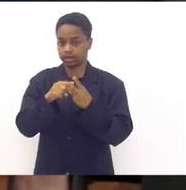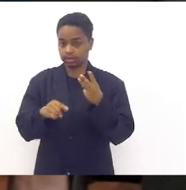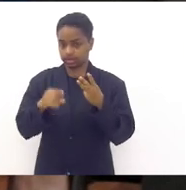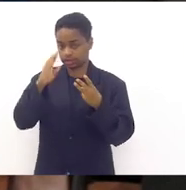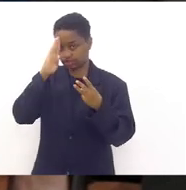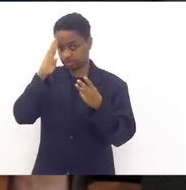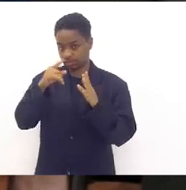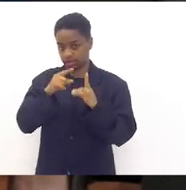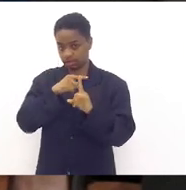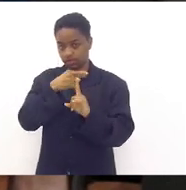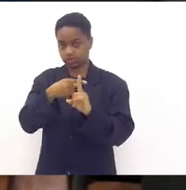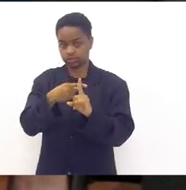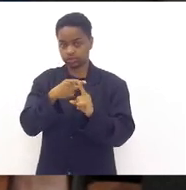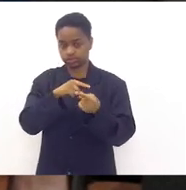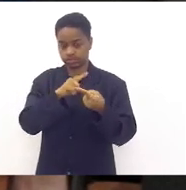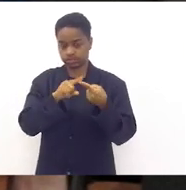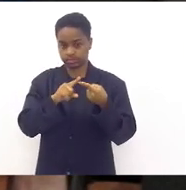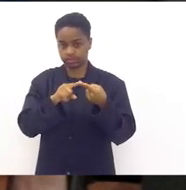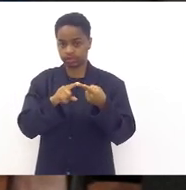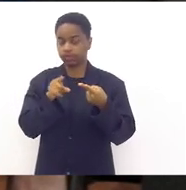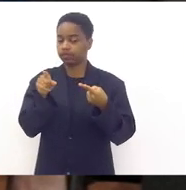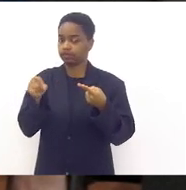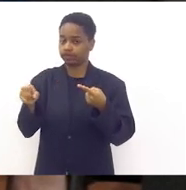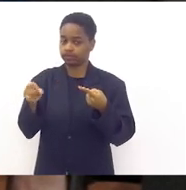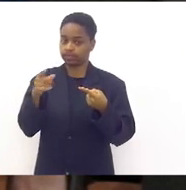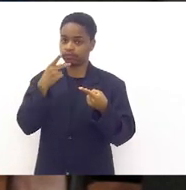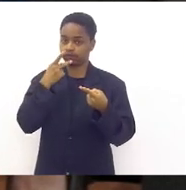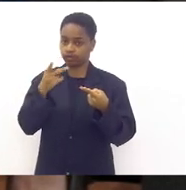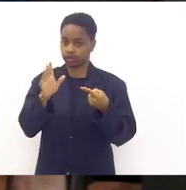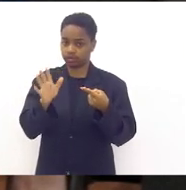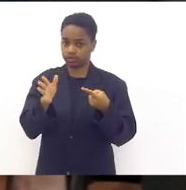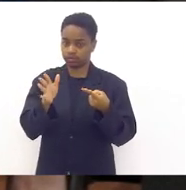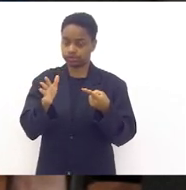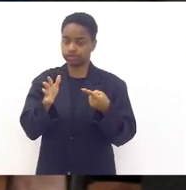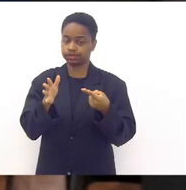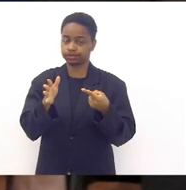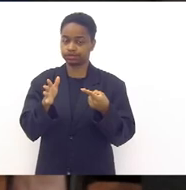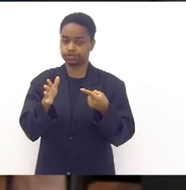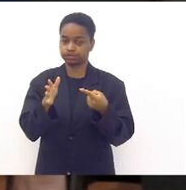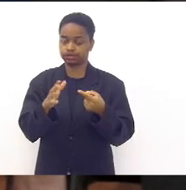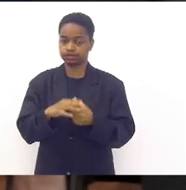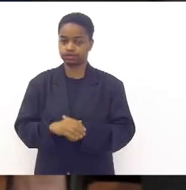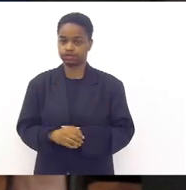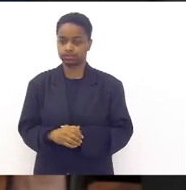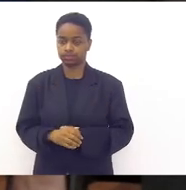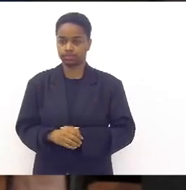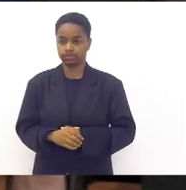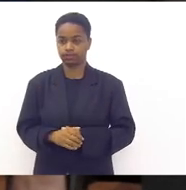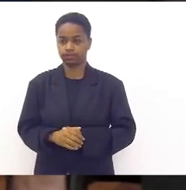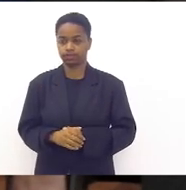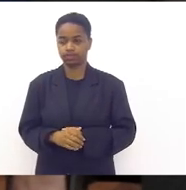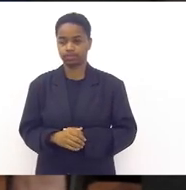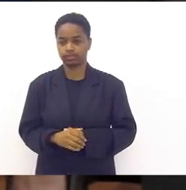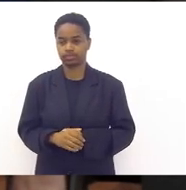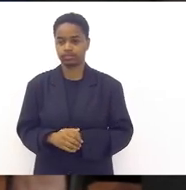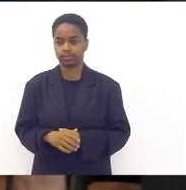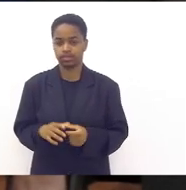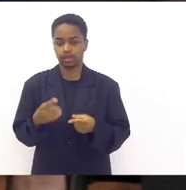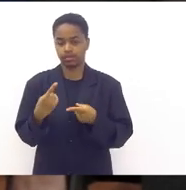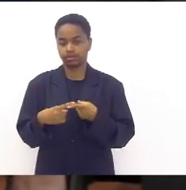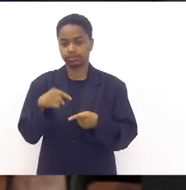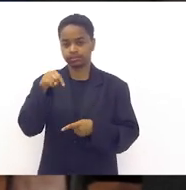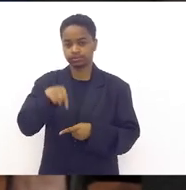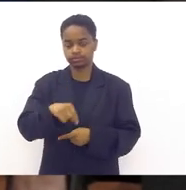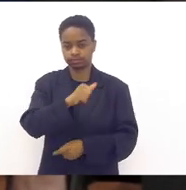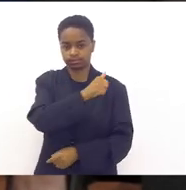aspectos positivos, o primeiro, Vossa Excelência já reafirmou, é que o Estado do Rio de